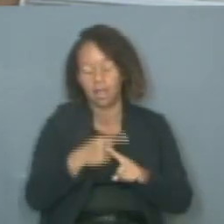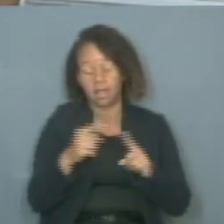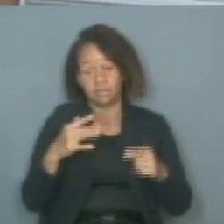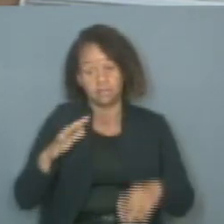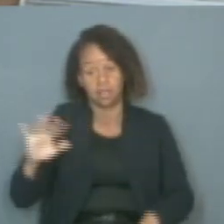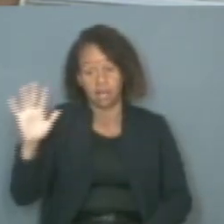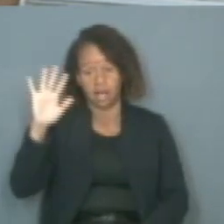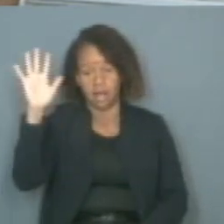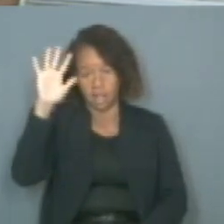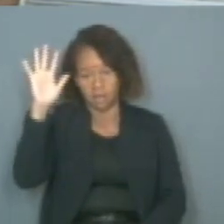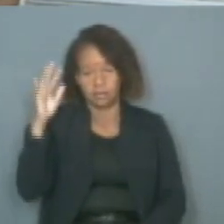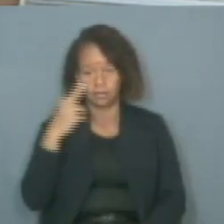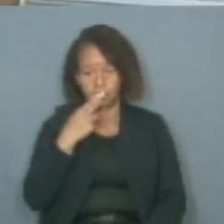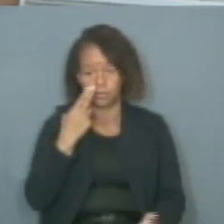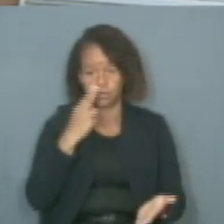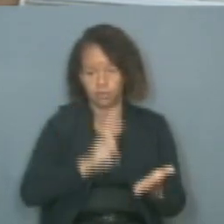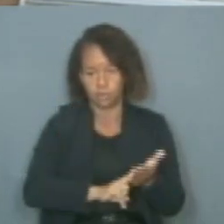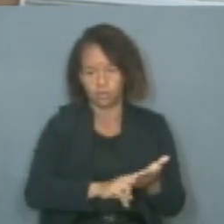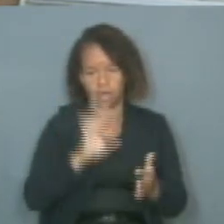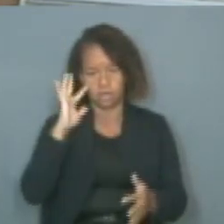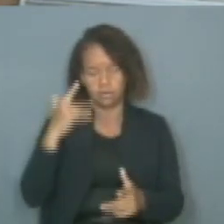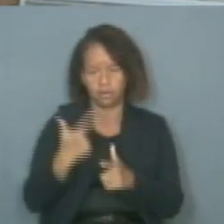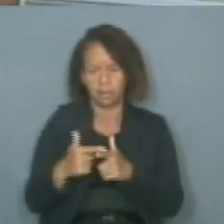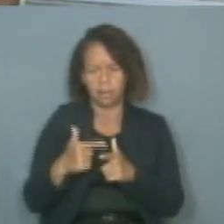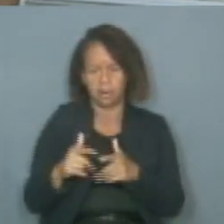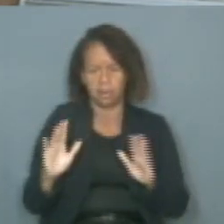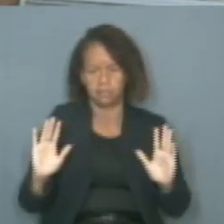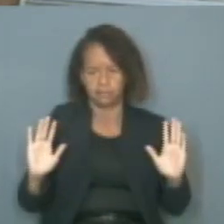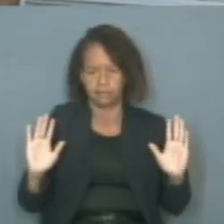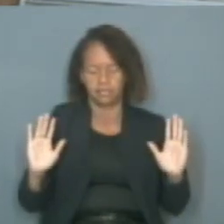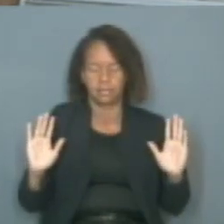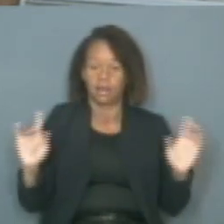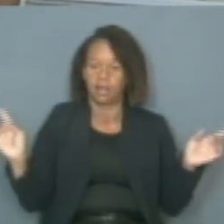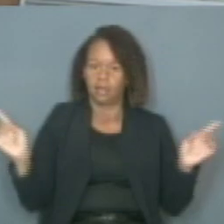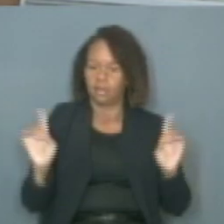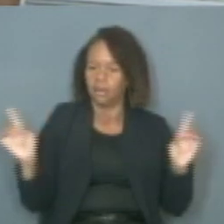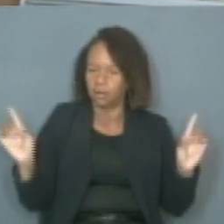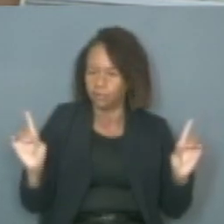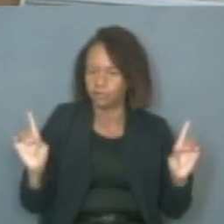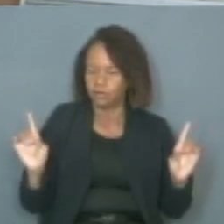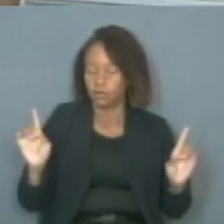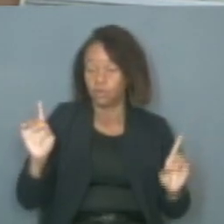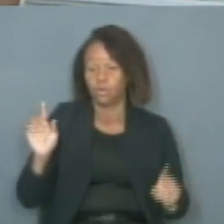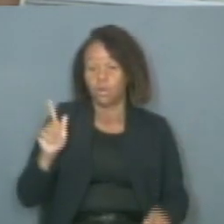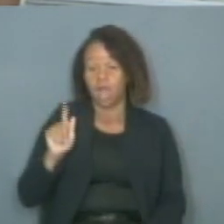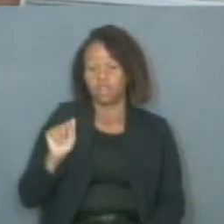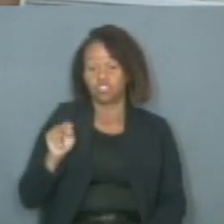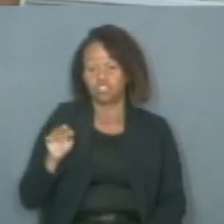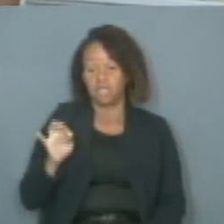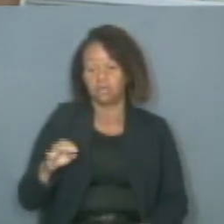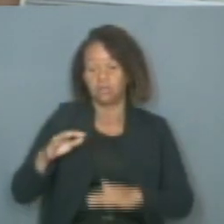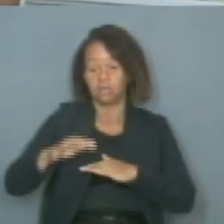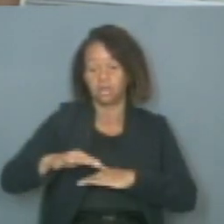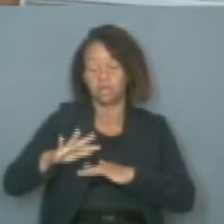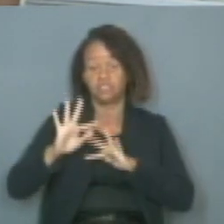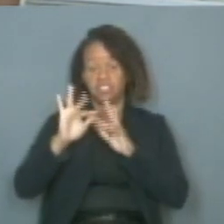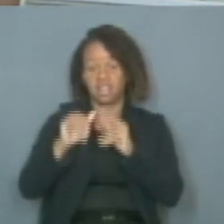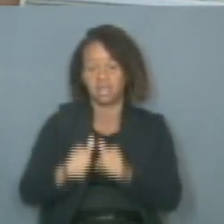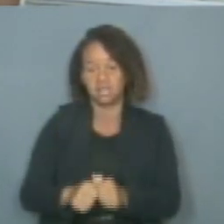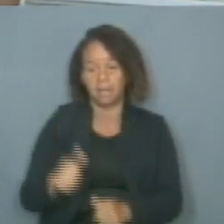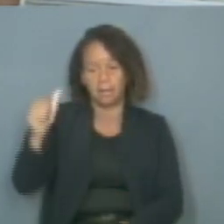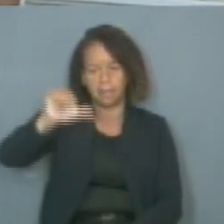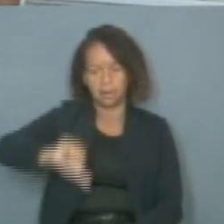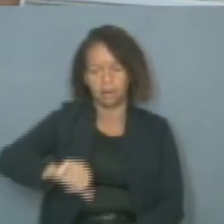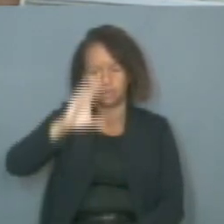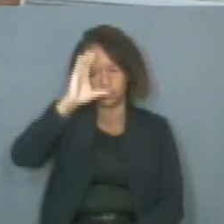poder tomar a multa e resolver o problema. Não, o agente de trânsito, ele quis ir até o fim para